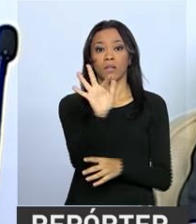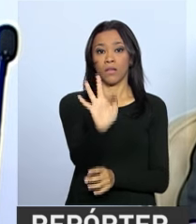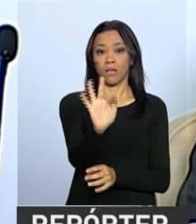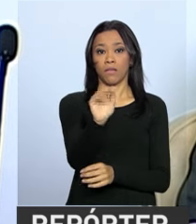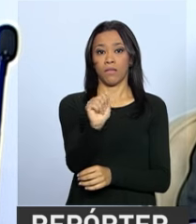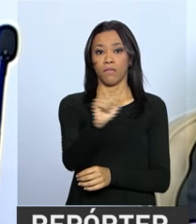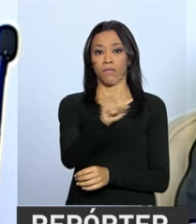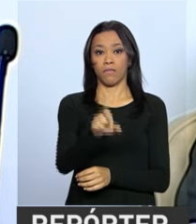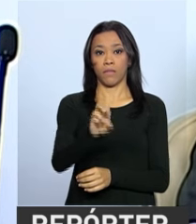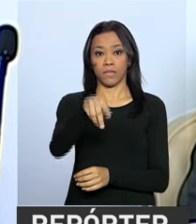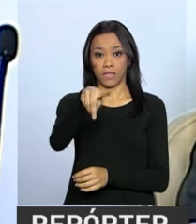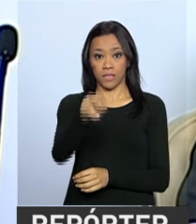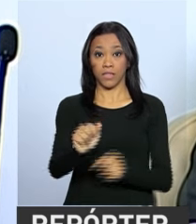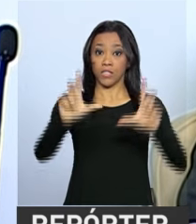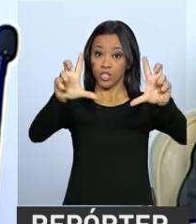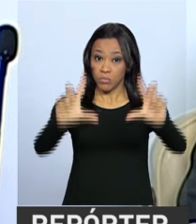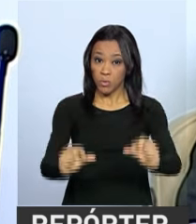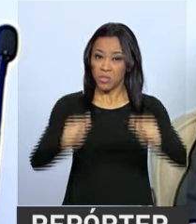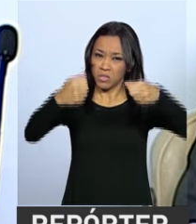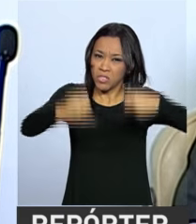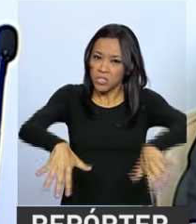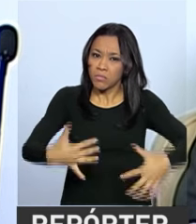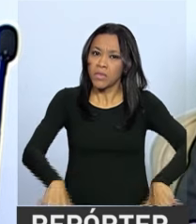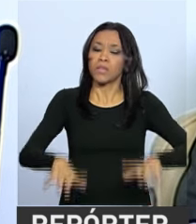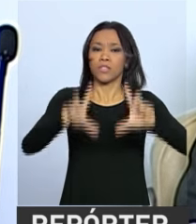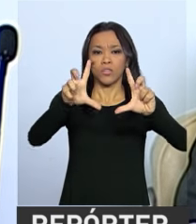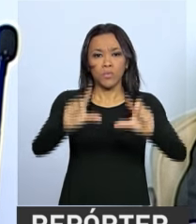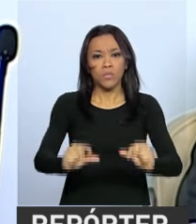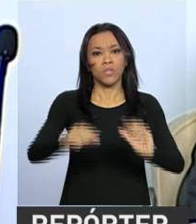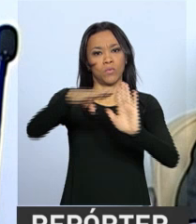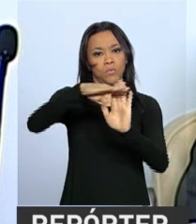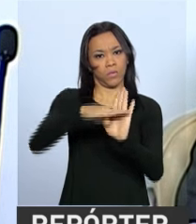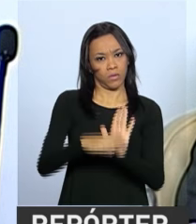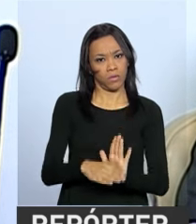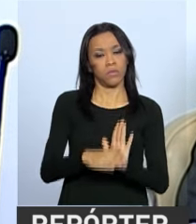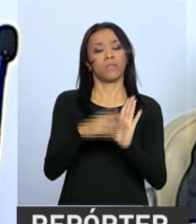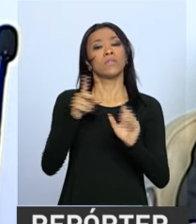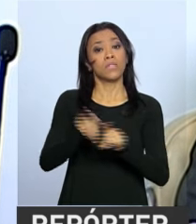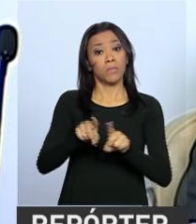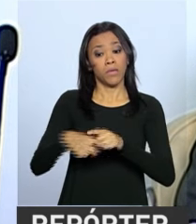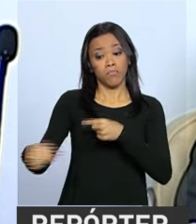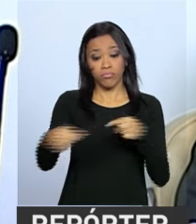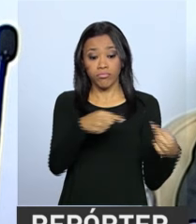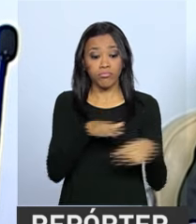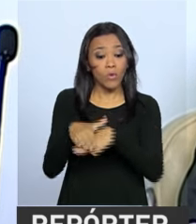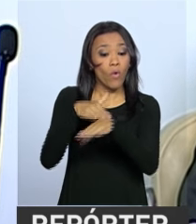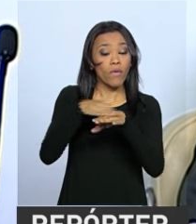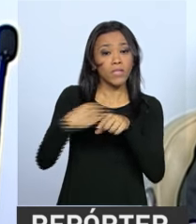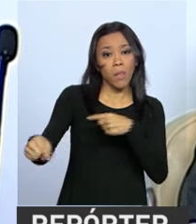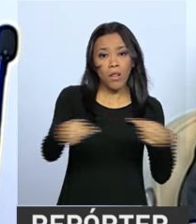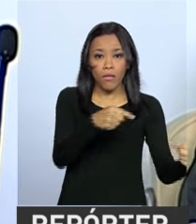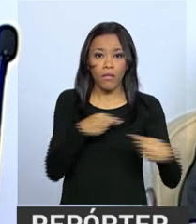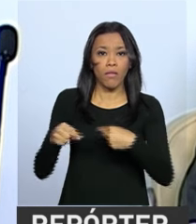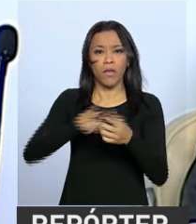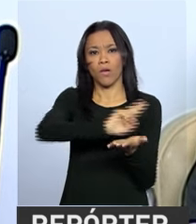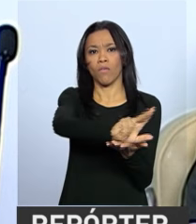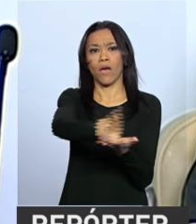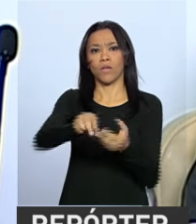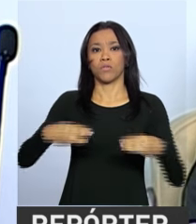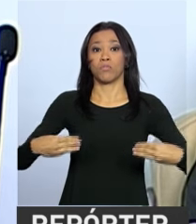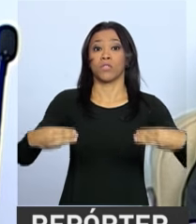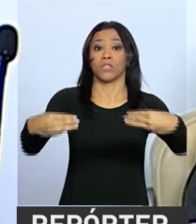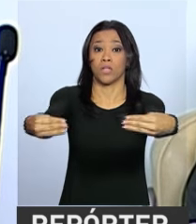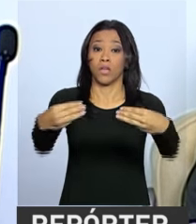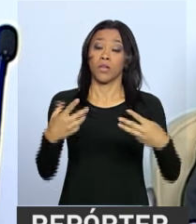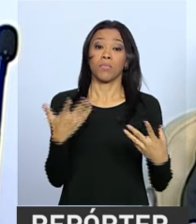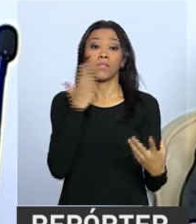das despesas de revisão dos programas e de discussão com todos os Ministérios né para termos uma locação